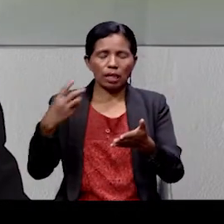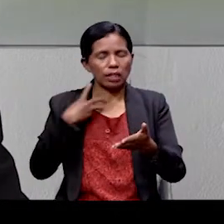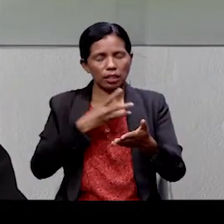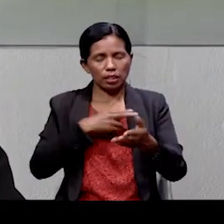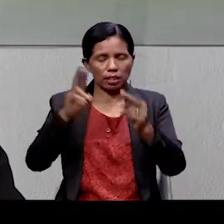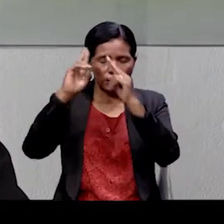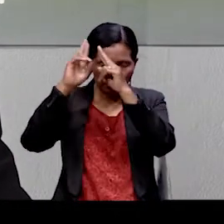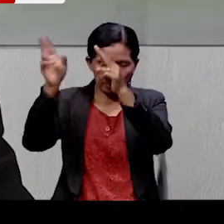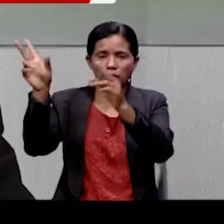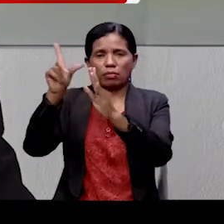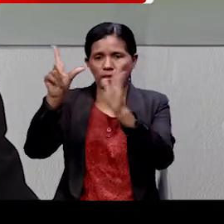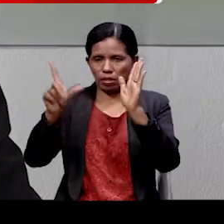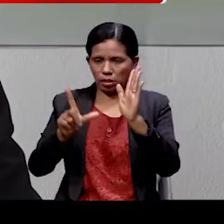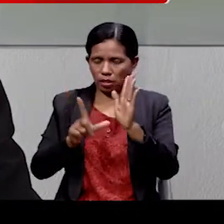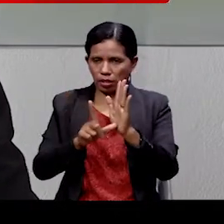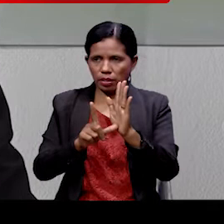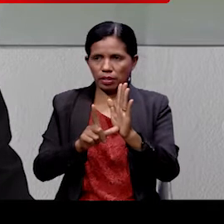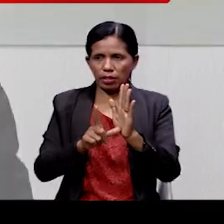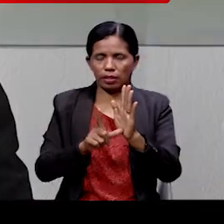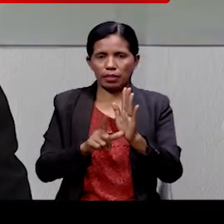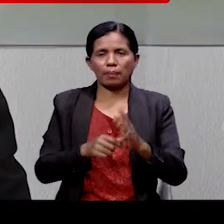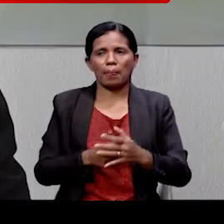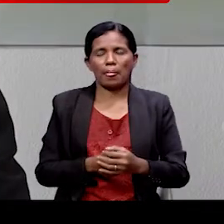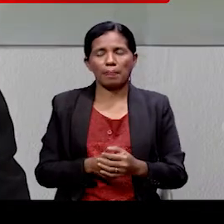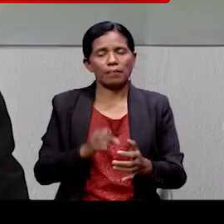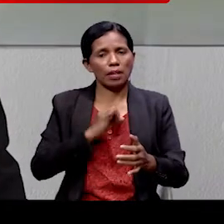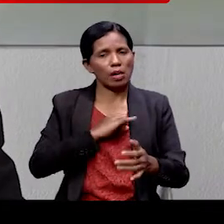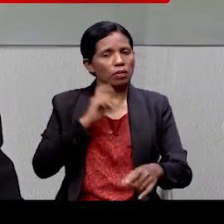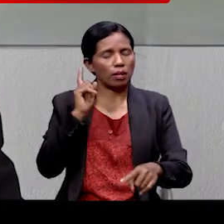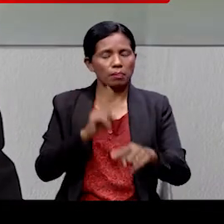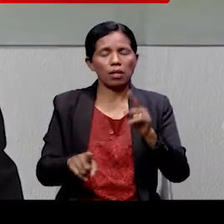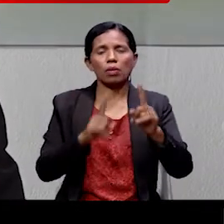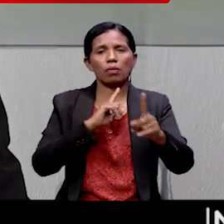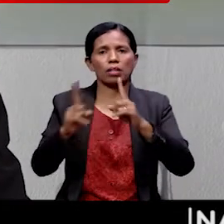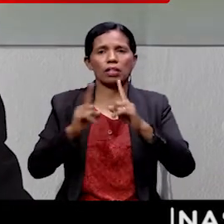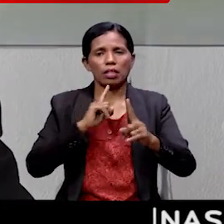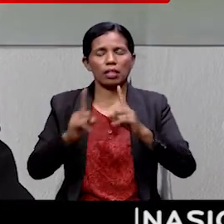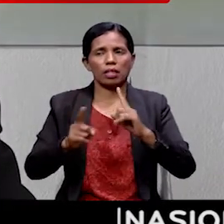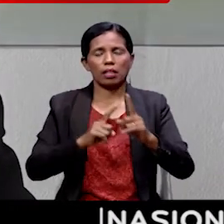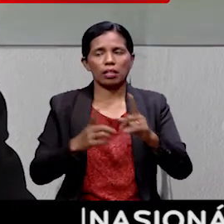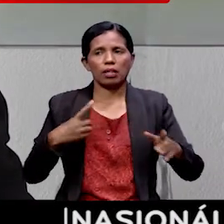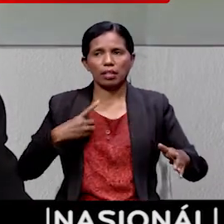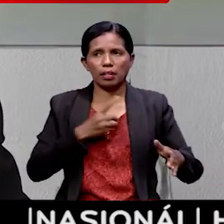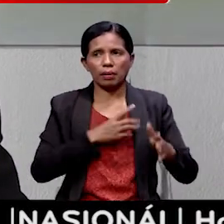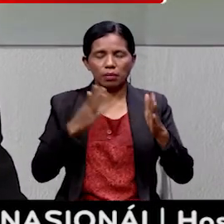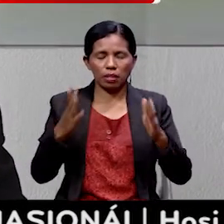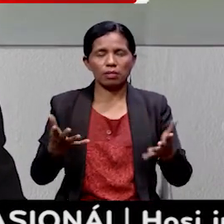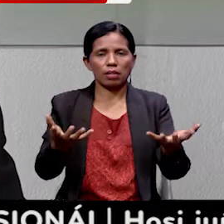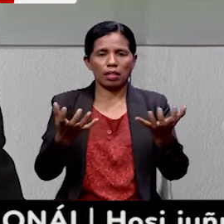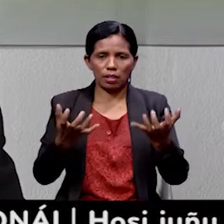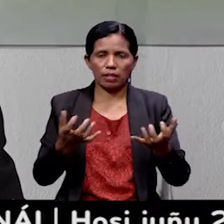de poderes e interdependência institucional. Aula bele, que lhe falei, a deputado maioria nem agarra, né?